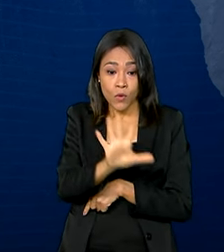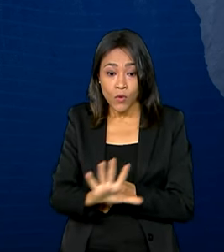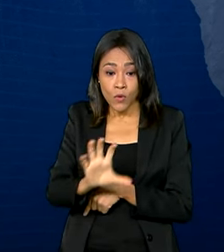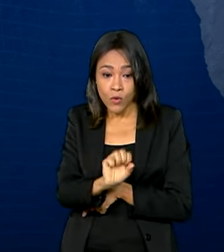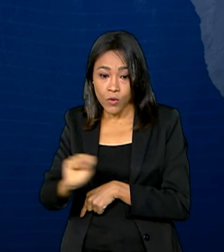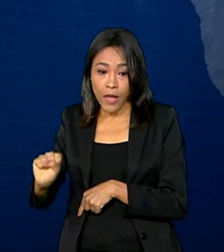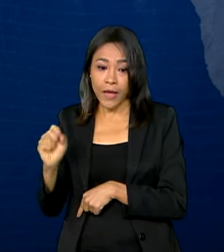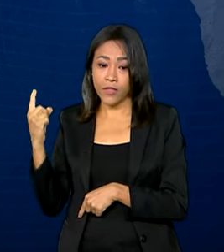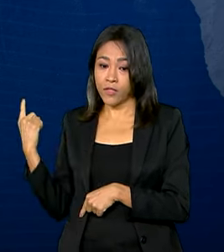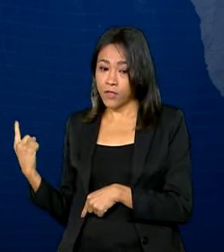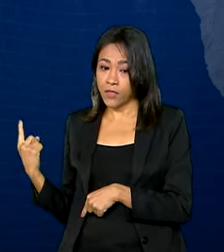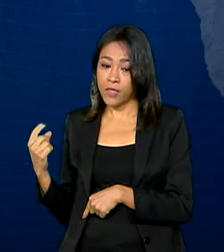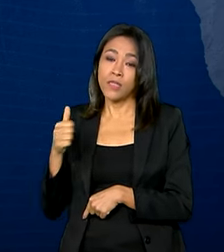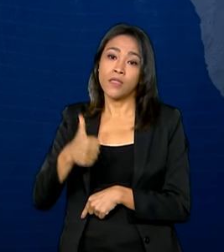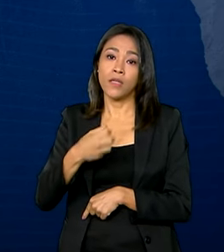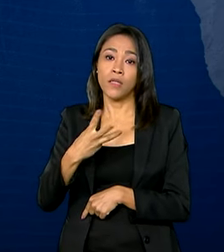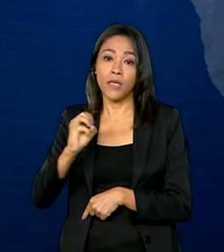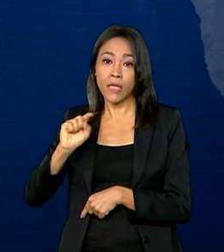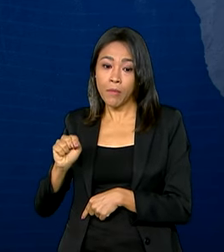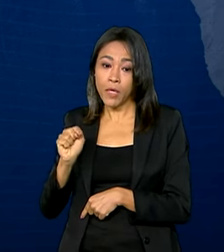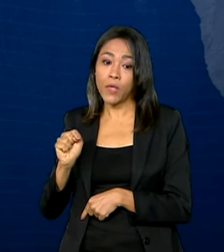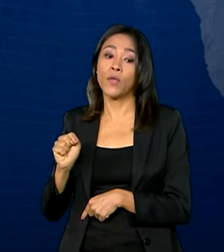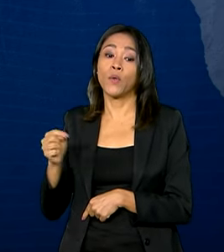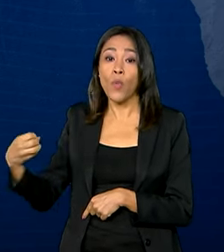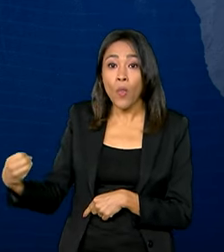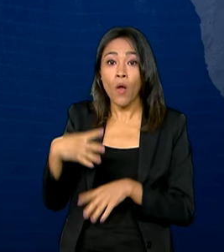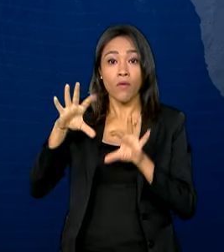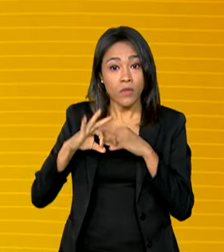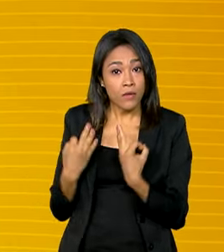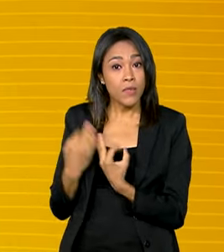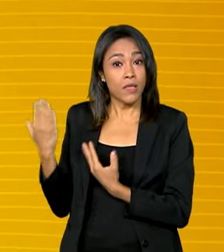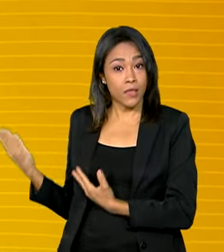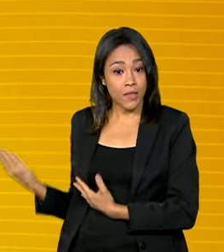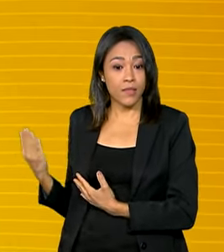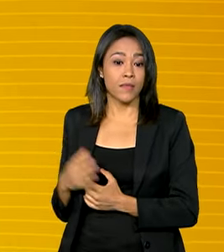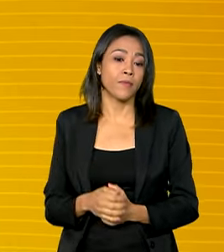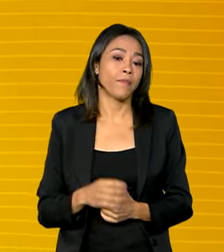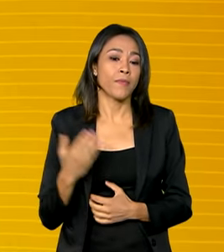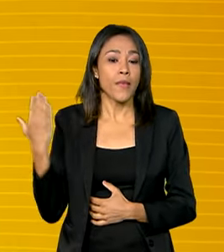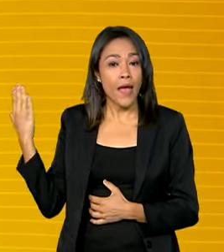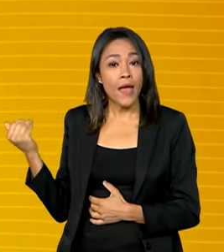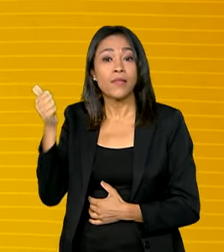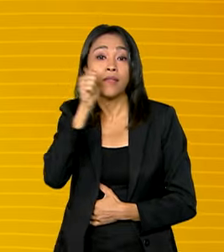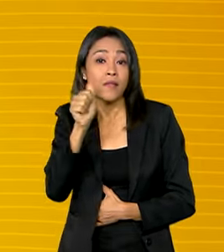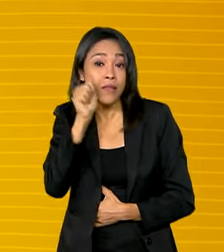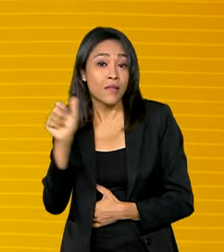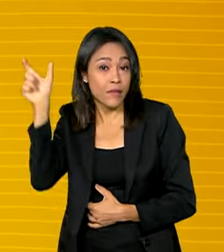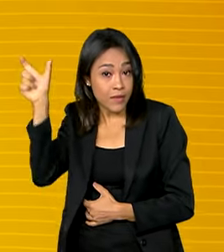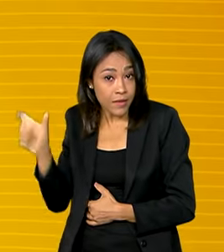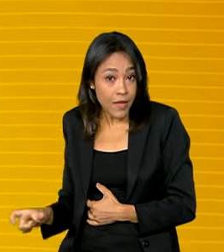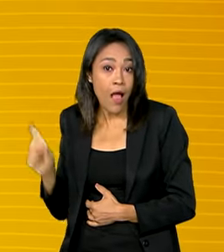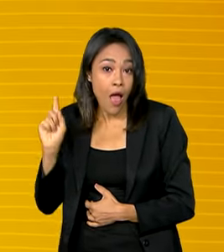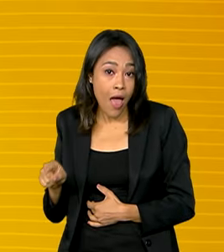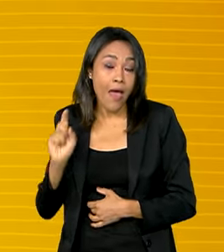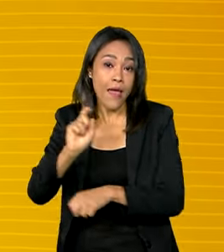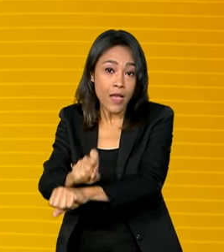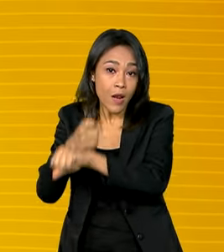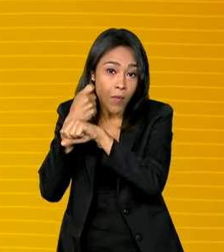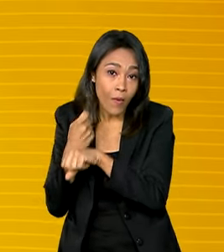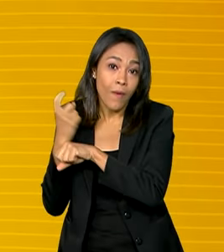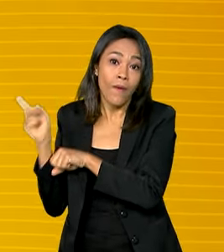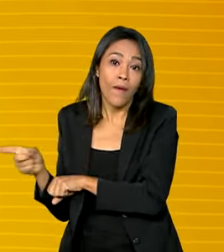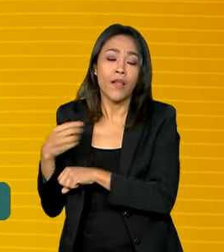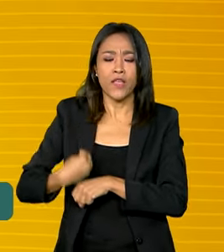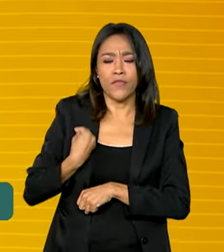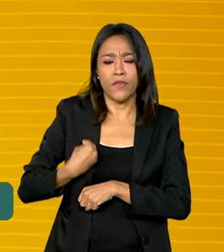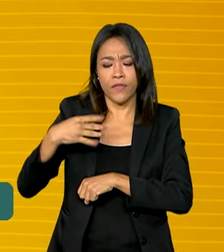com cerca de 130.000 novas famílias sanid do Santos Souza é quilombola e vive no